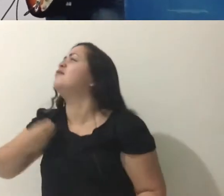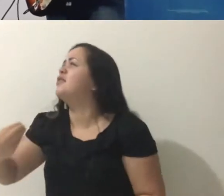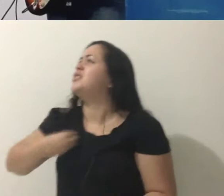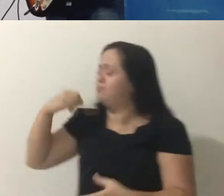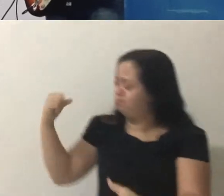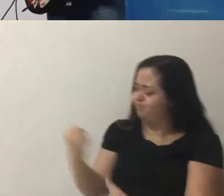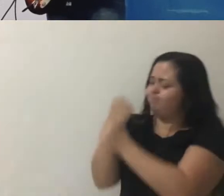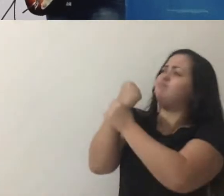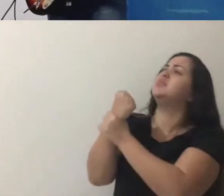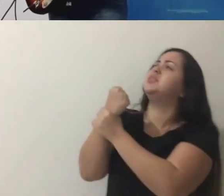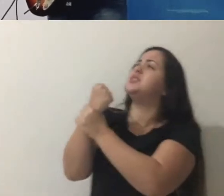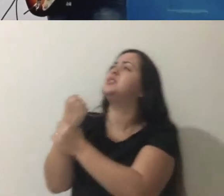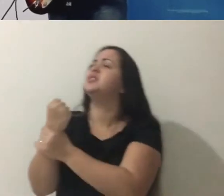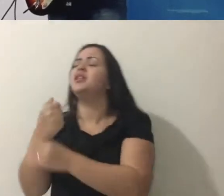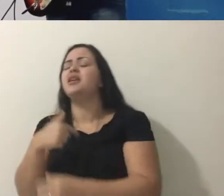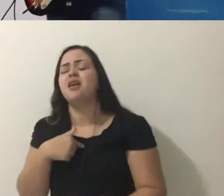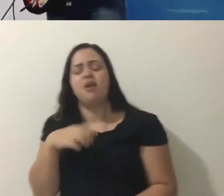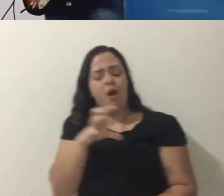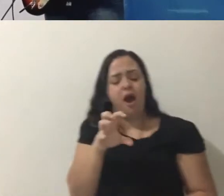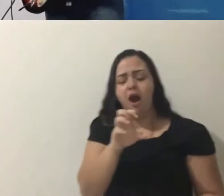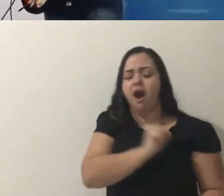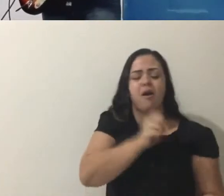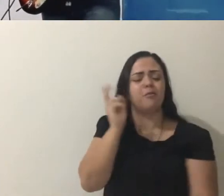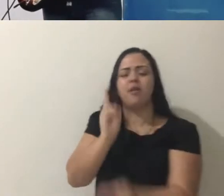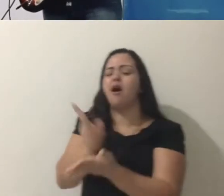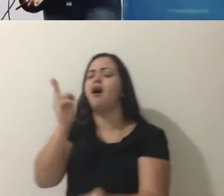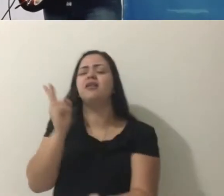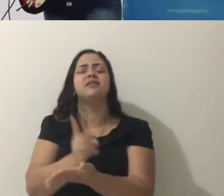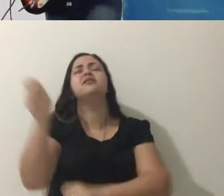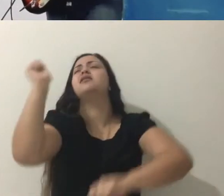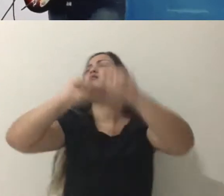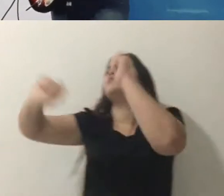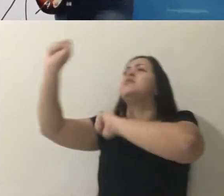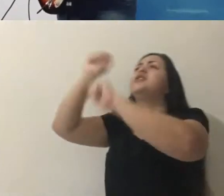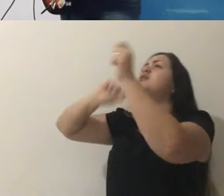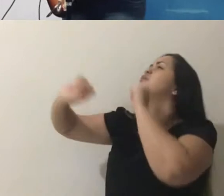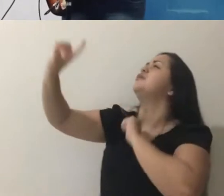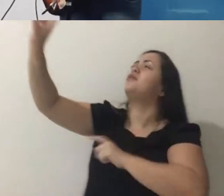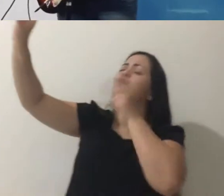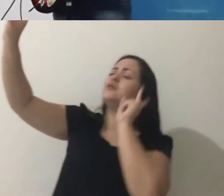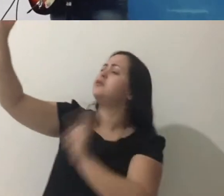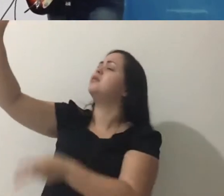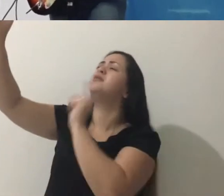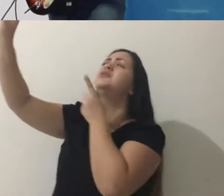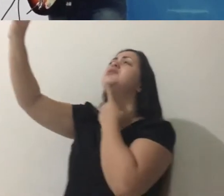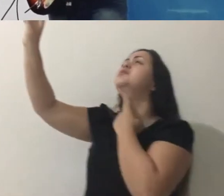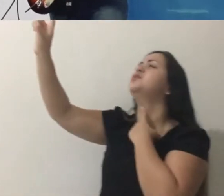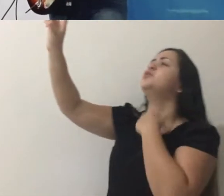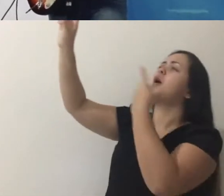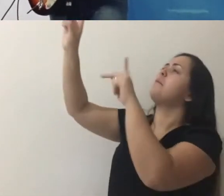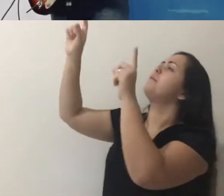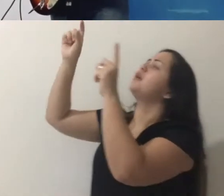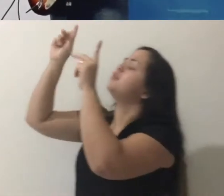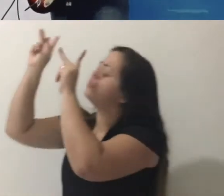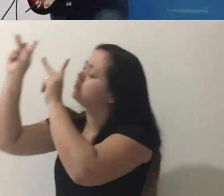sustenta. Eu não posso deixar de te amar, eu não posso deixar de adorar, eu não posso deixar de desejar